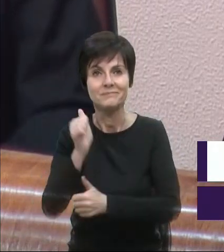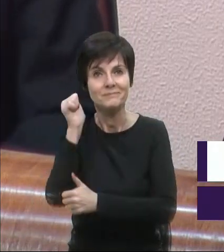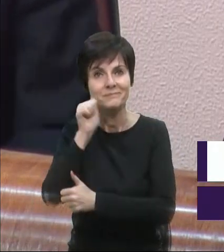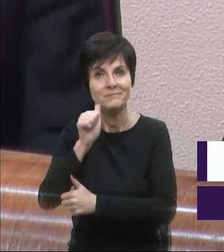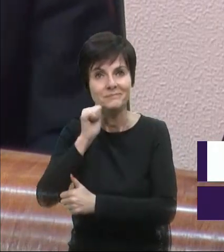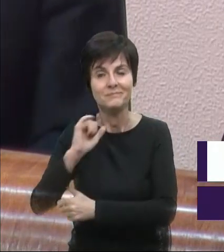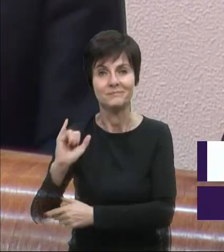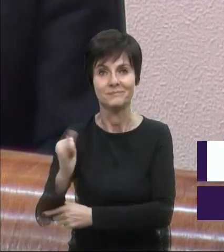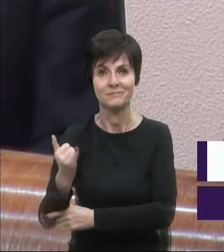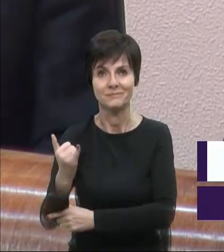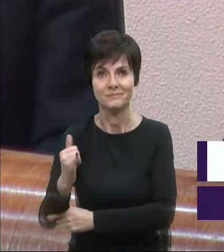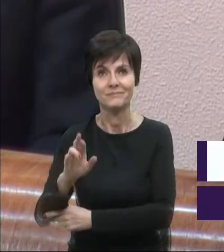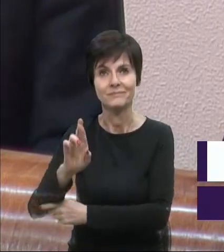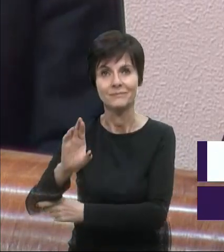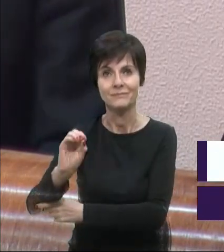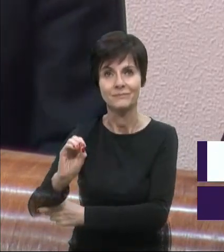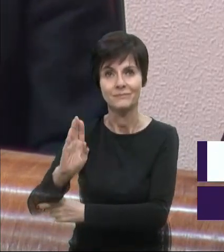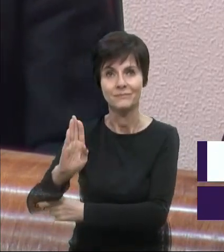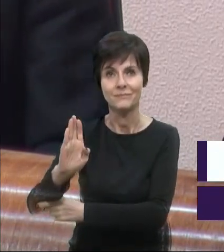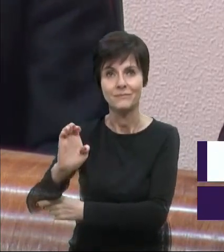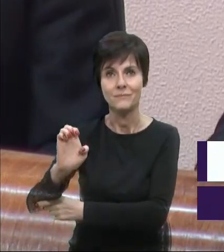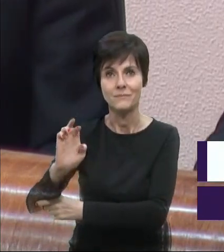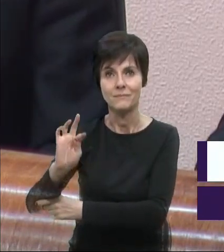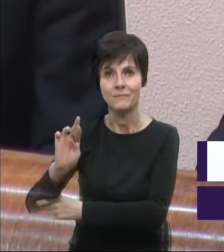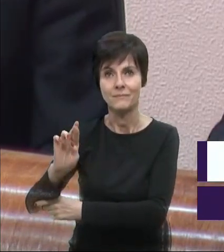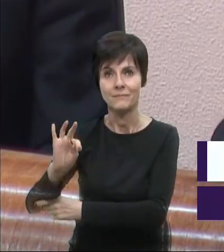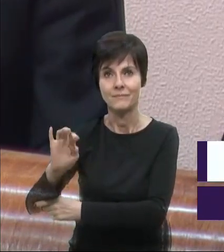Juventude, Roberta Rosa.